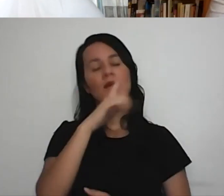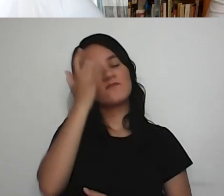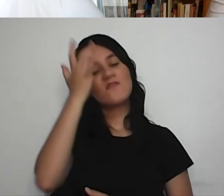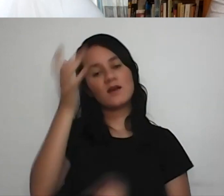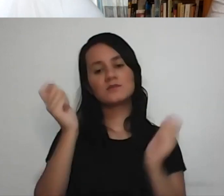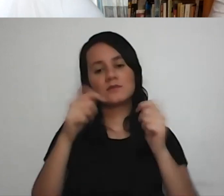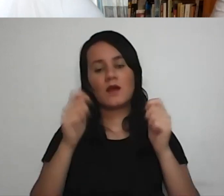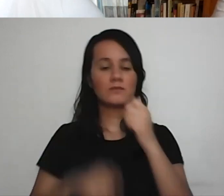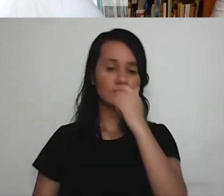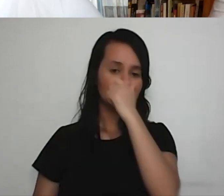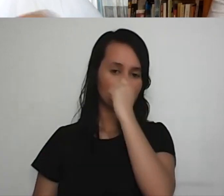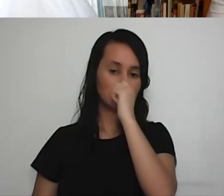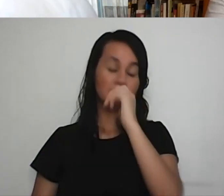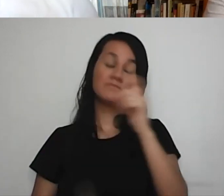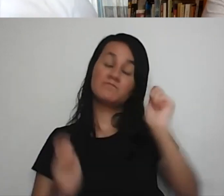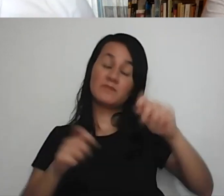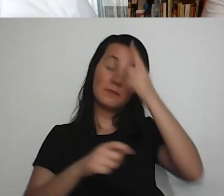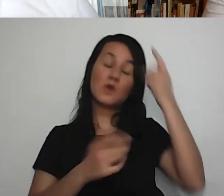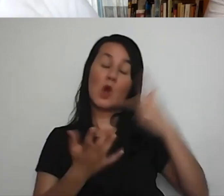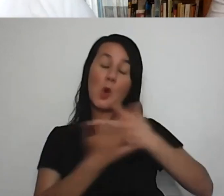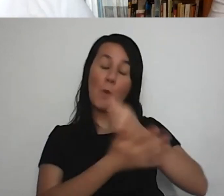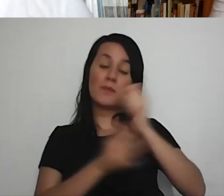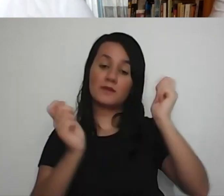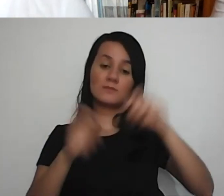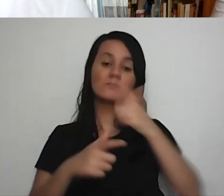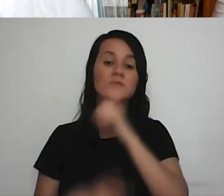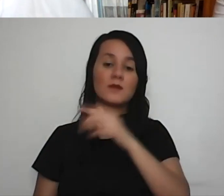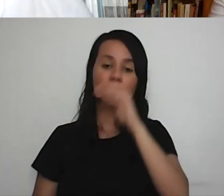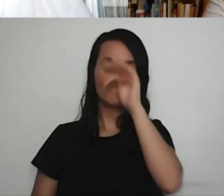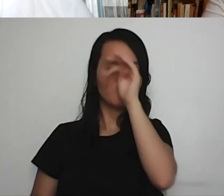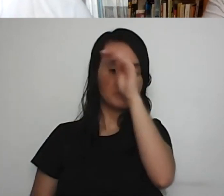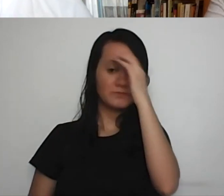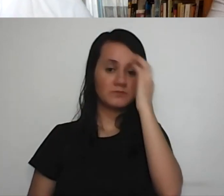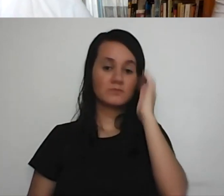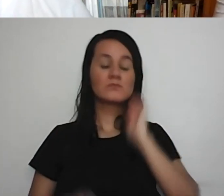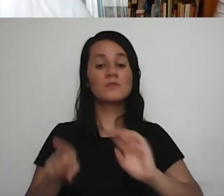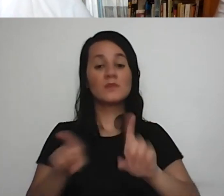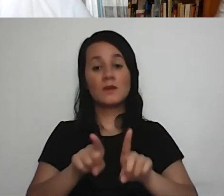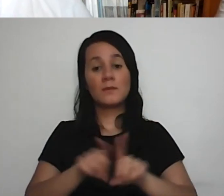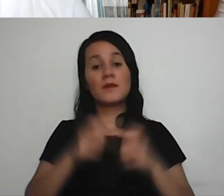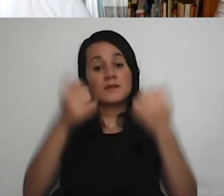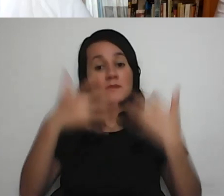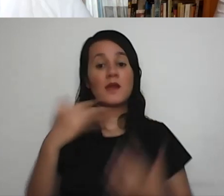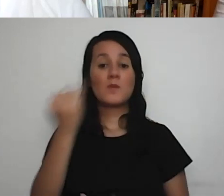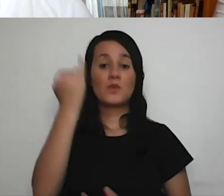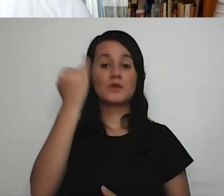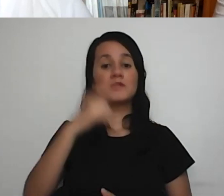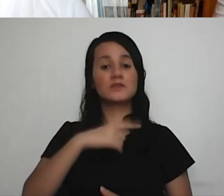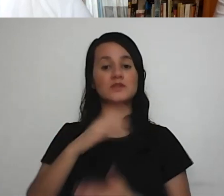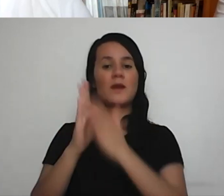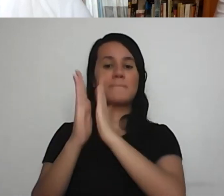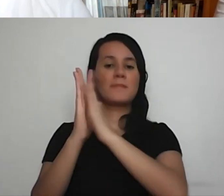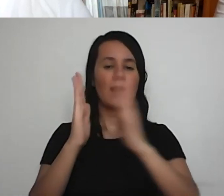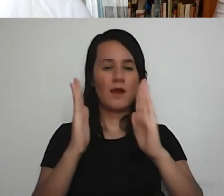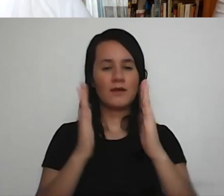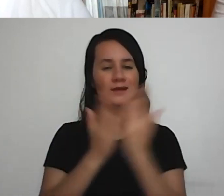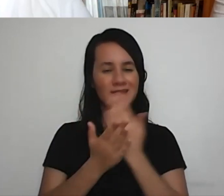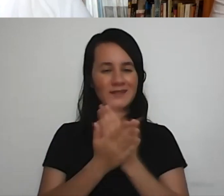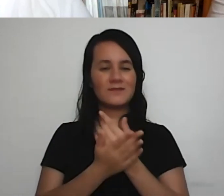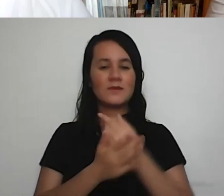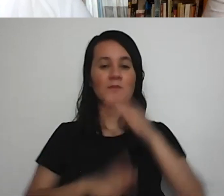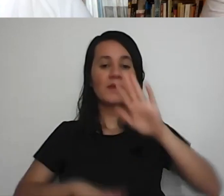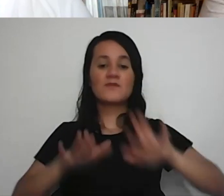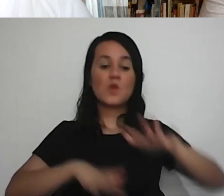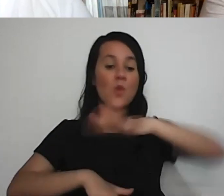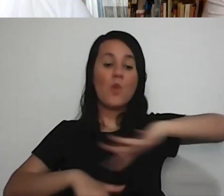facilidade, alcançar mais leitores. O que é algo que volta também para falar da importância, né, de uma biblioteca, por exemplo, onde o espaço não está à